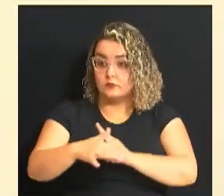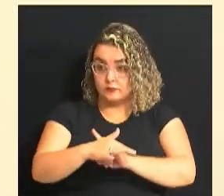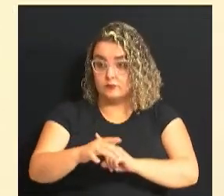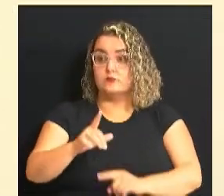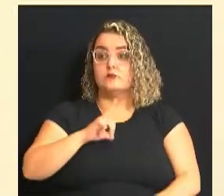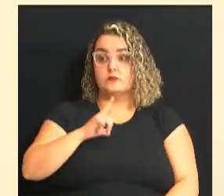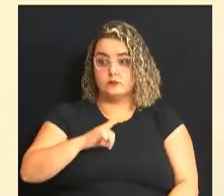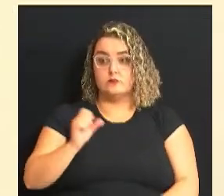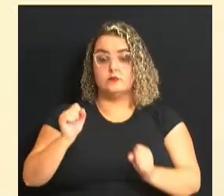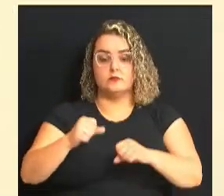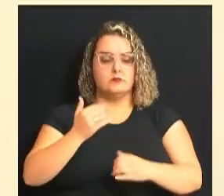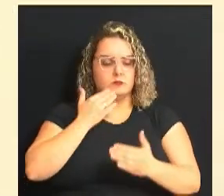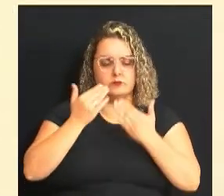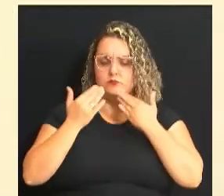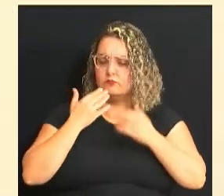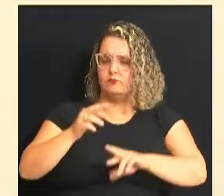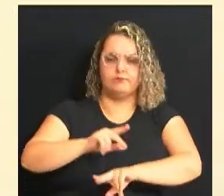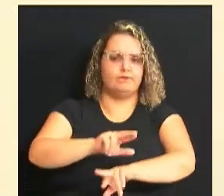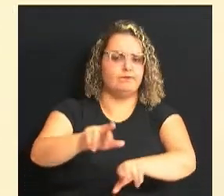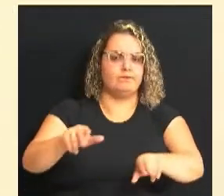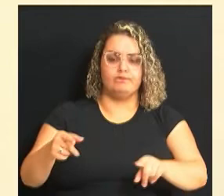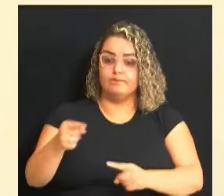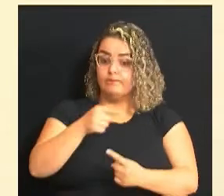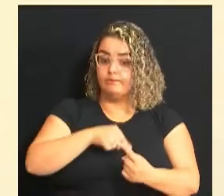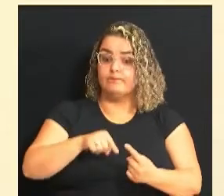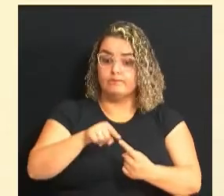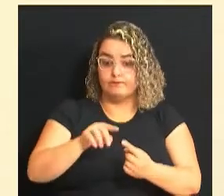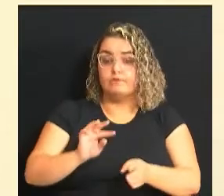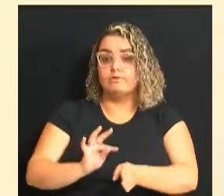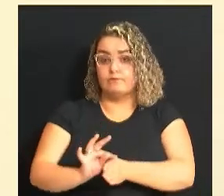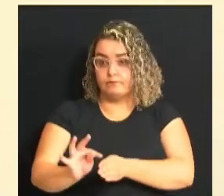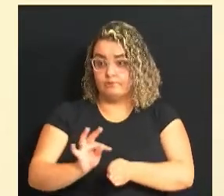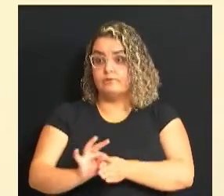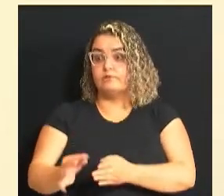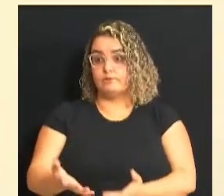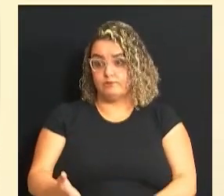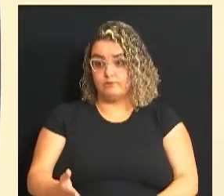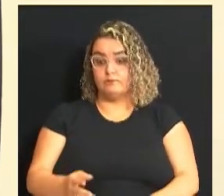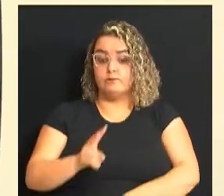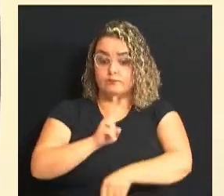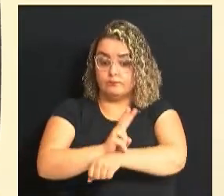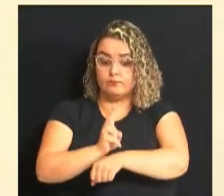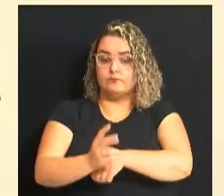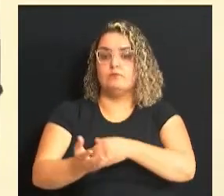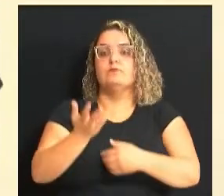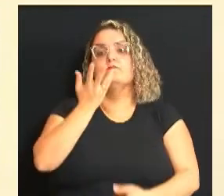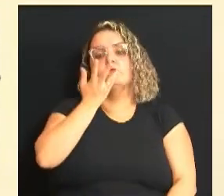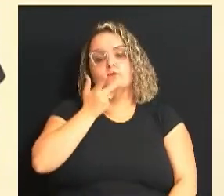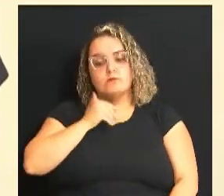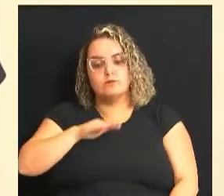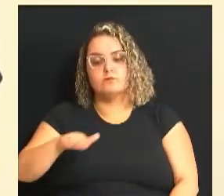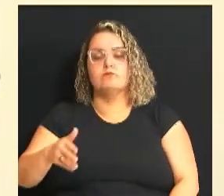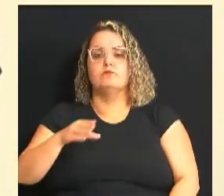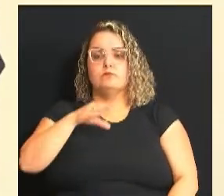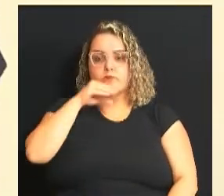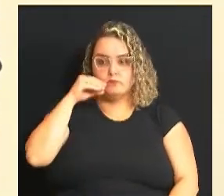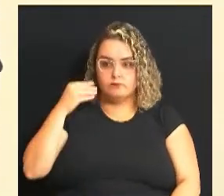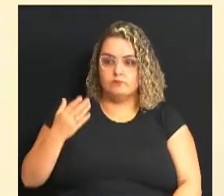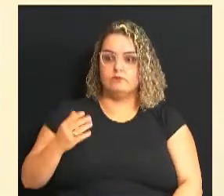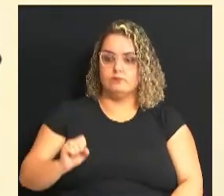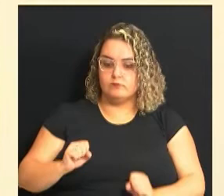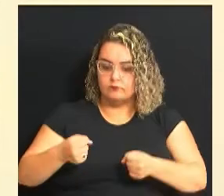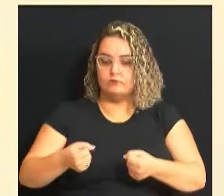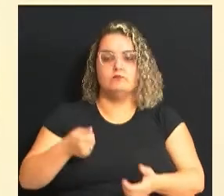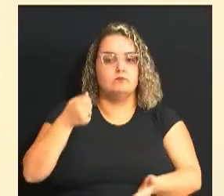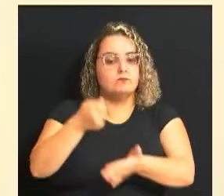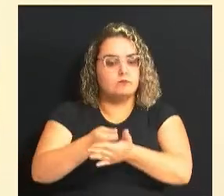uma demanda, porque o objetivo do Conselho Tutelar é zelar pelos direitos da criança e adolescente, então ele tem essa obrigação de impelir, de cobrar,